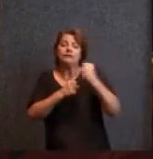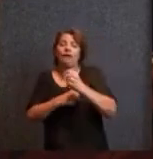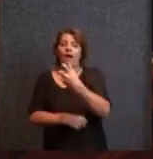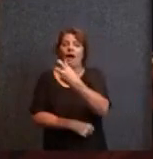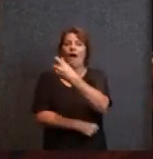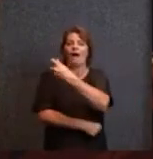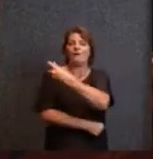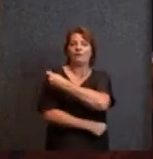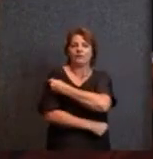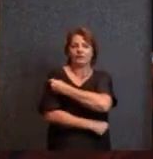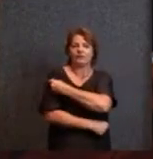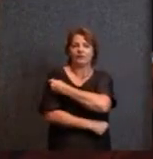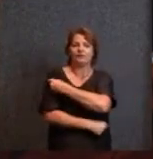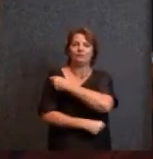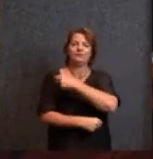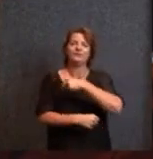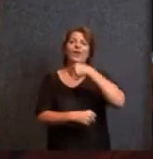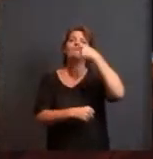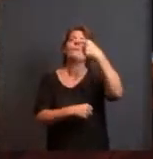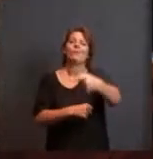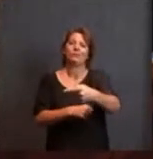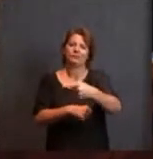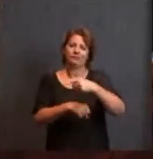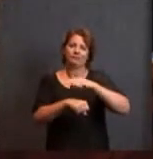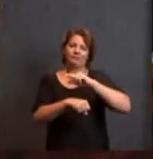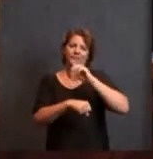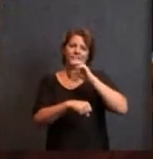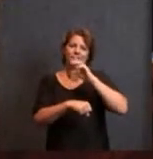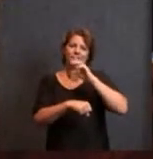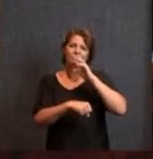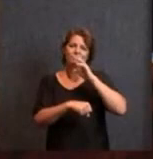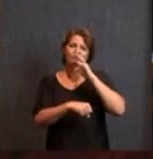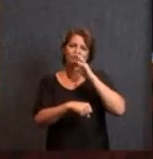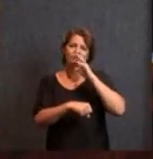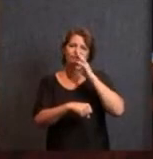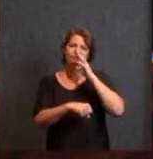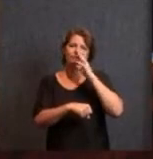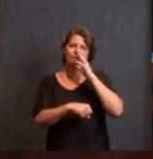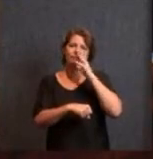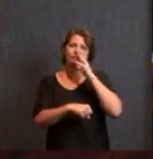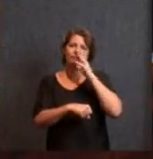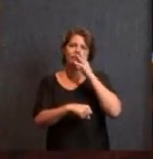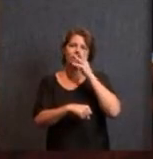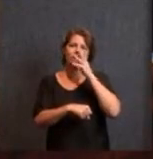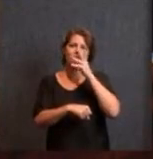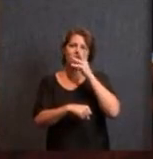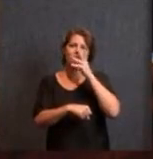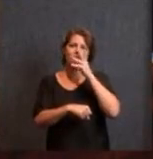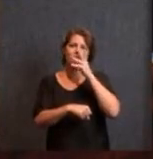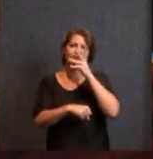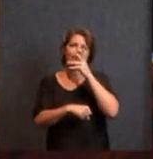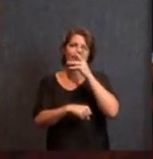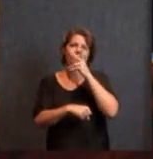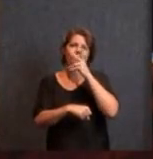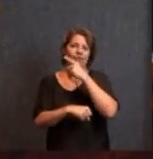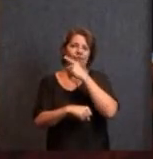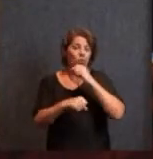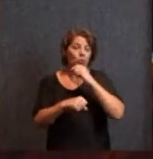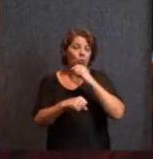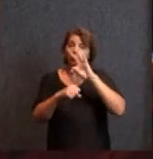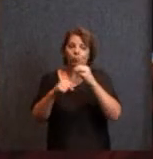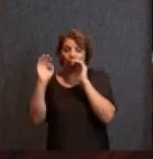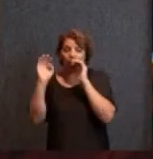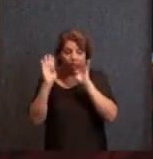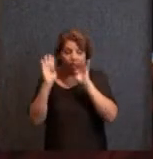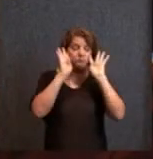de 2021. E na hora que a vacina chega, a gente foi todo mundo voltado para poder buscar a proteção da vacina. Então, 2021